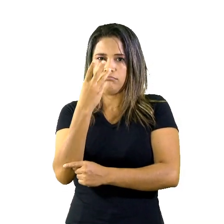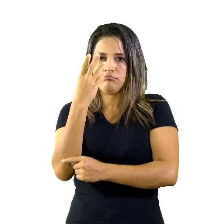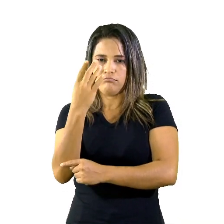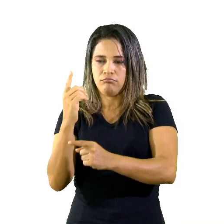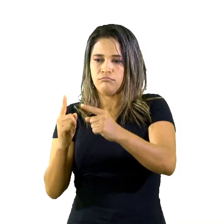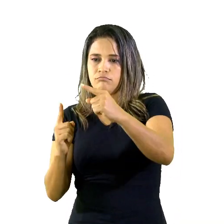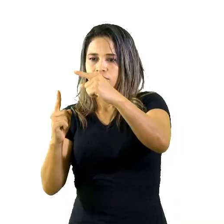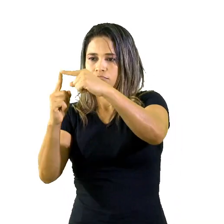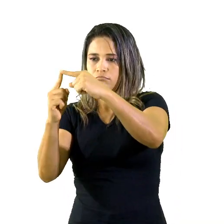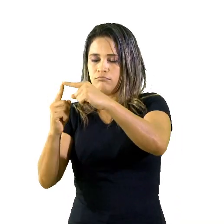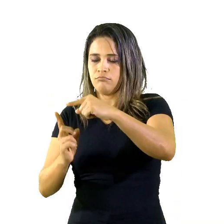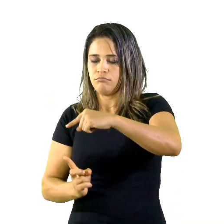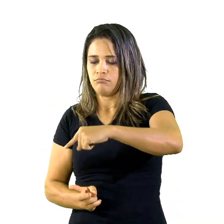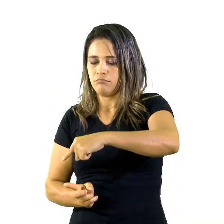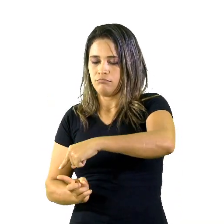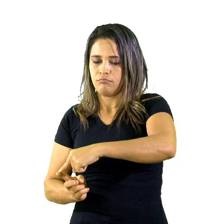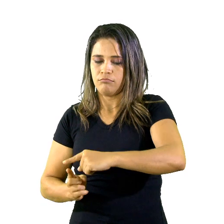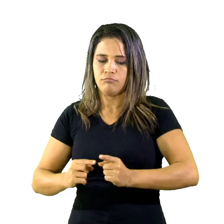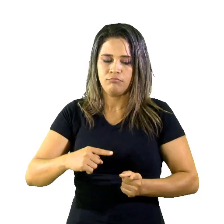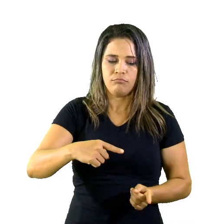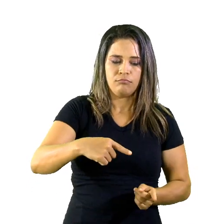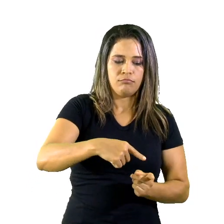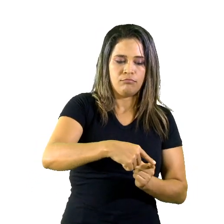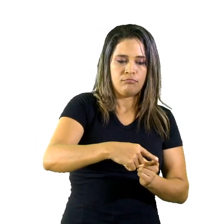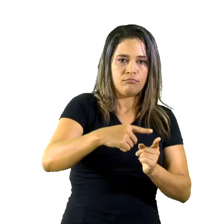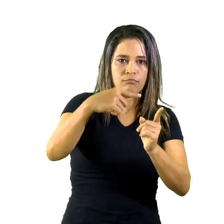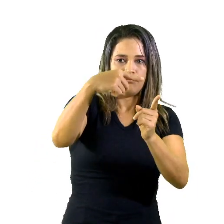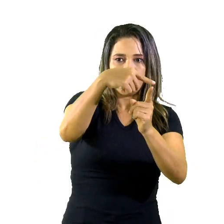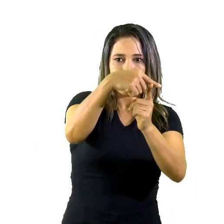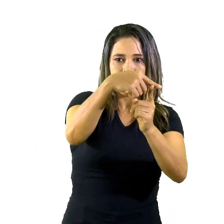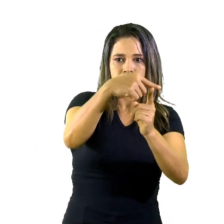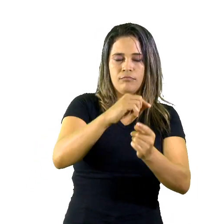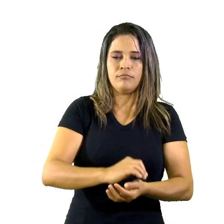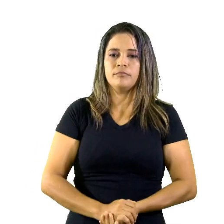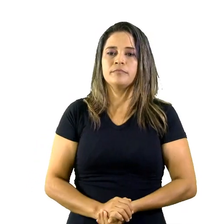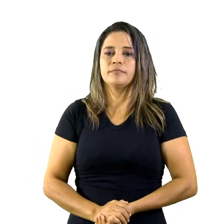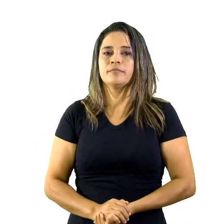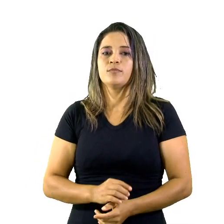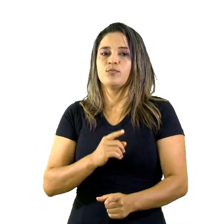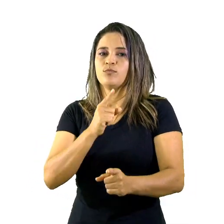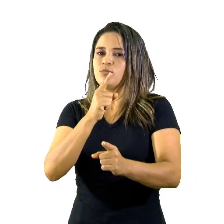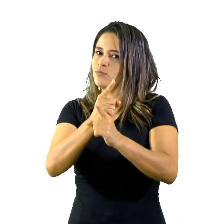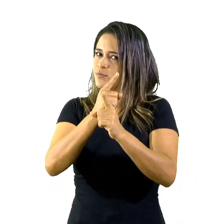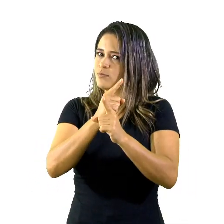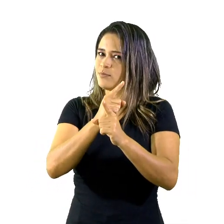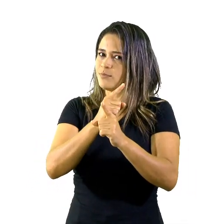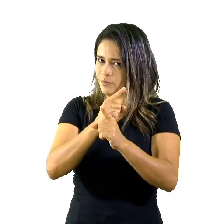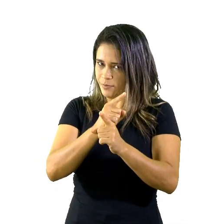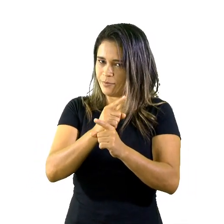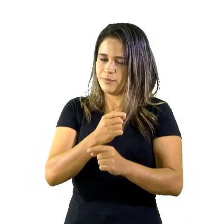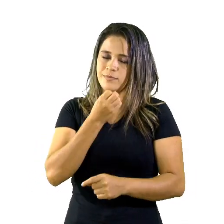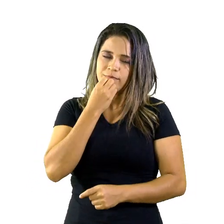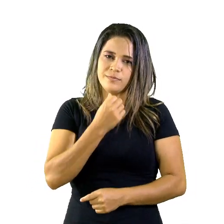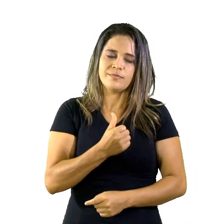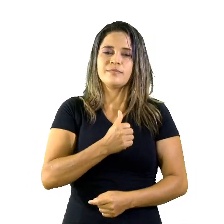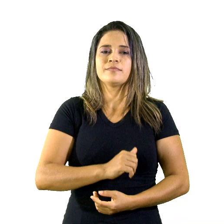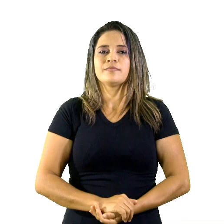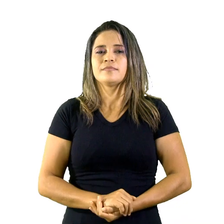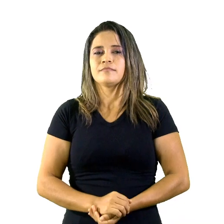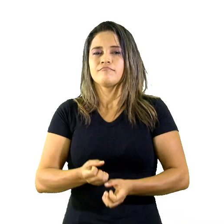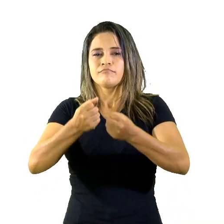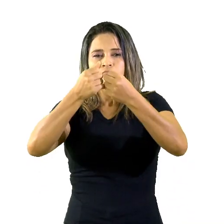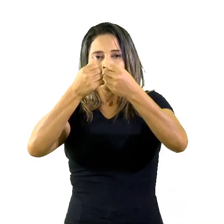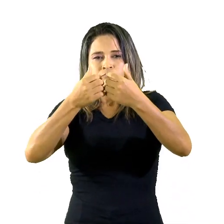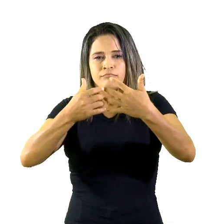3, 4 vértices, 4 encontros de segmento de reta, beleza? A